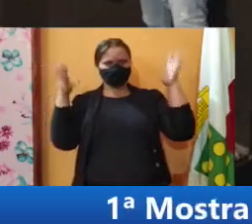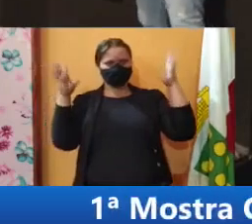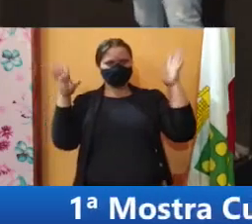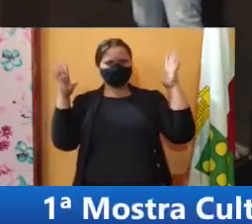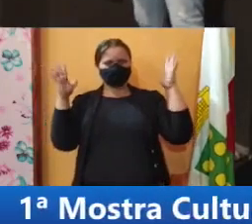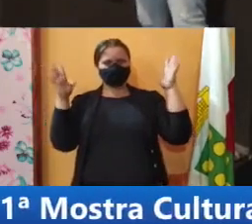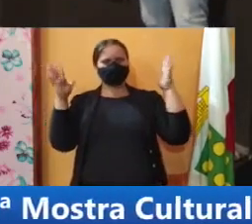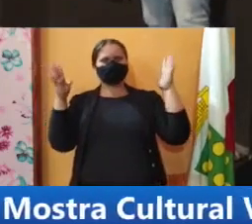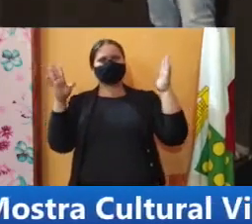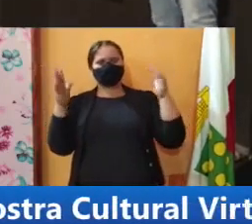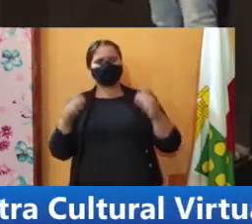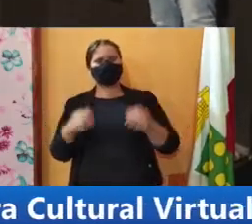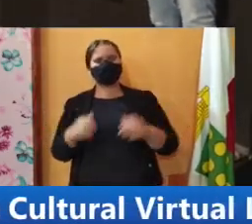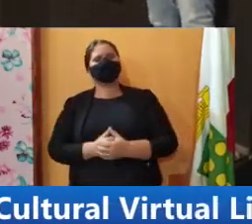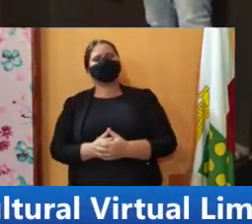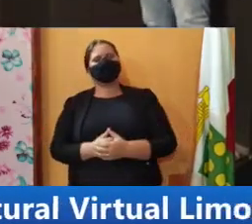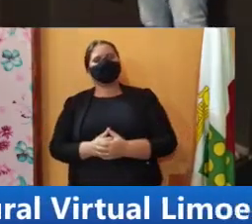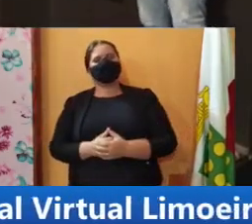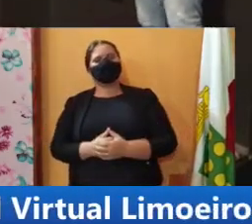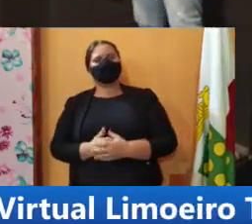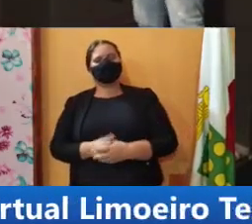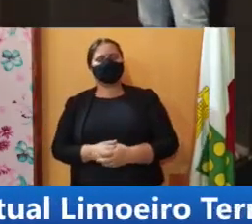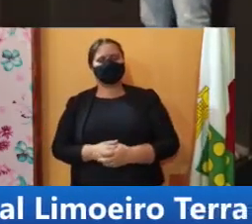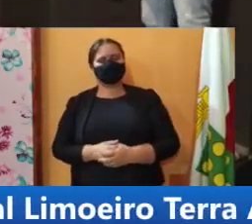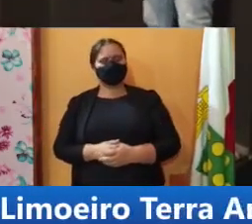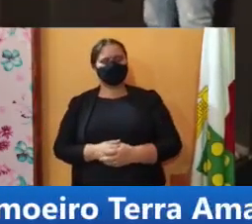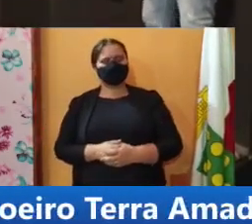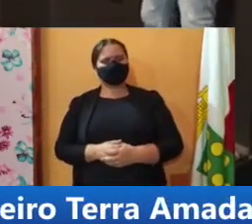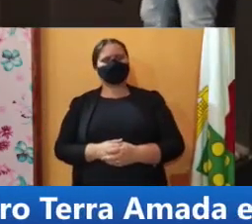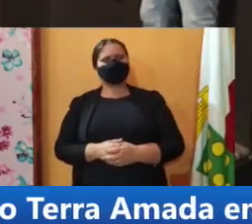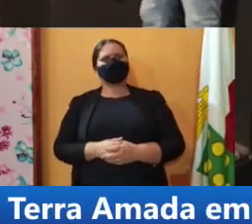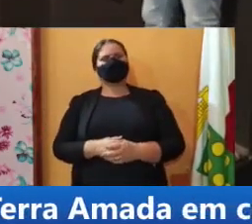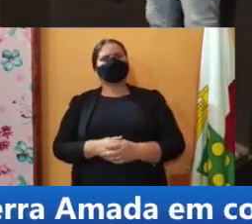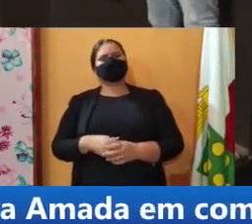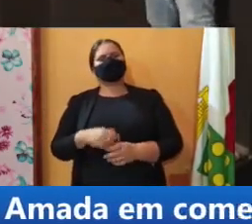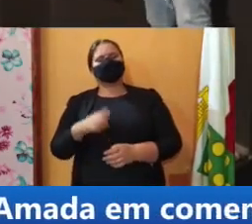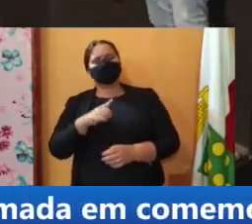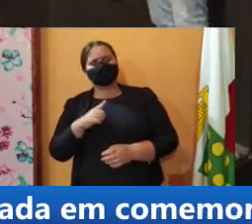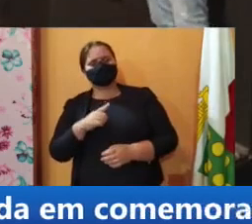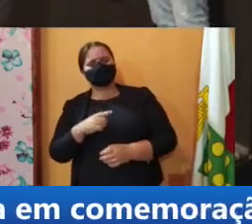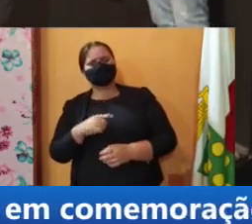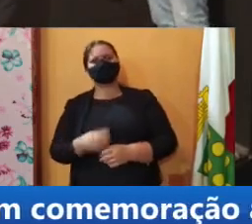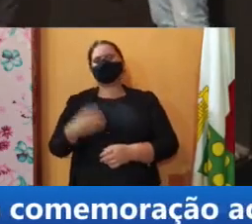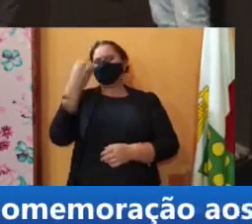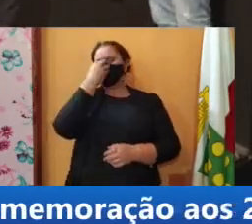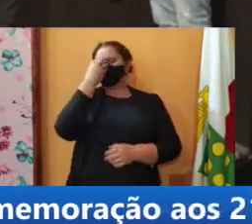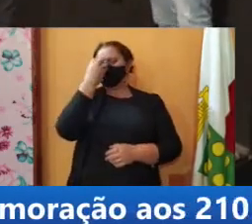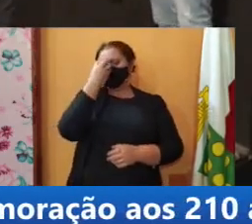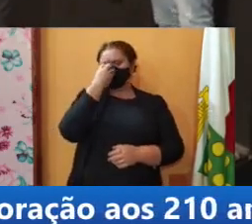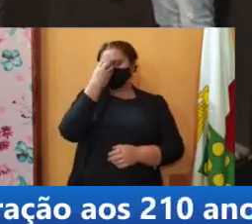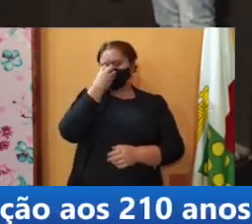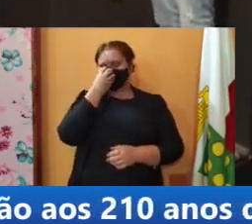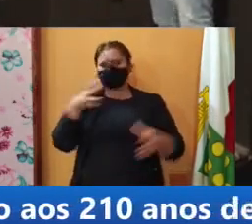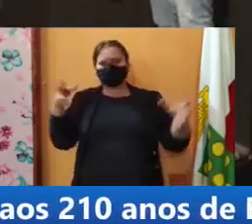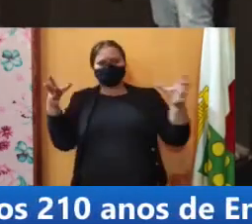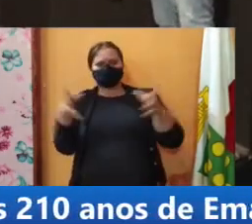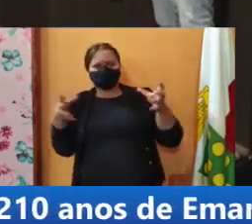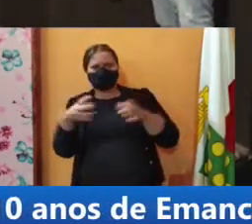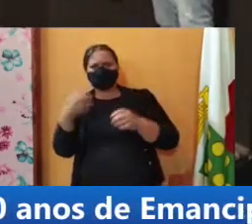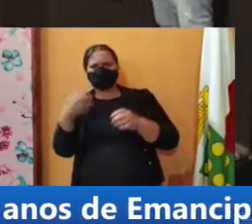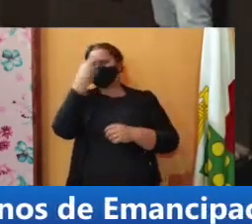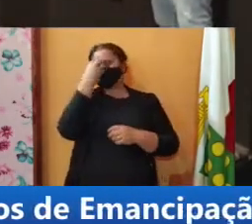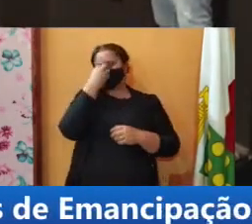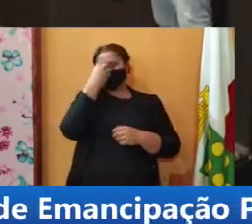cara. Vamos incentivar, não é? Aí vem o Jorge Pestana com sua caravana